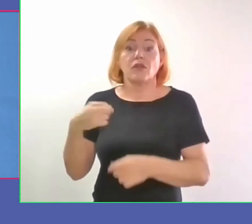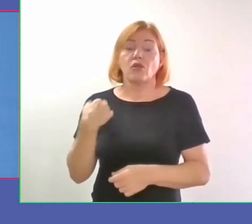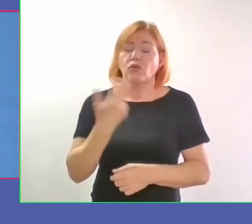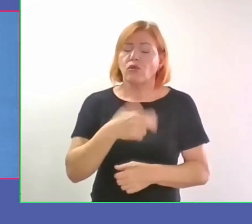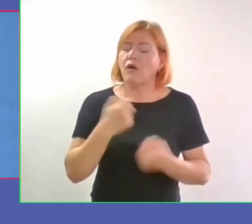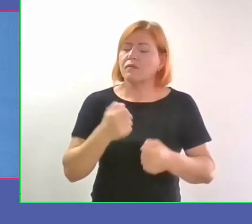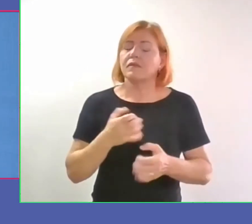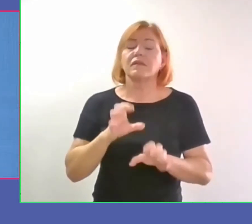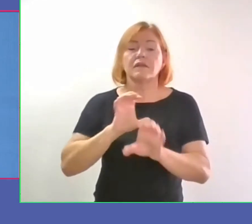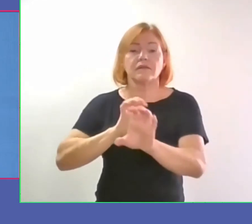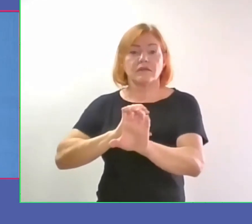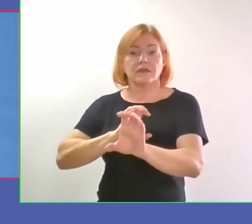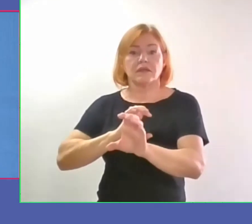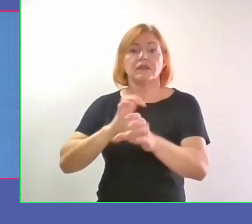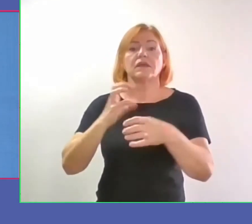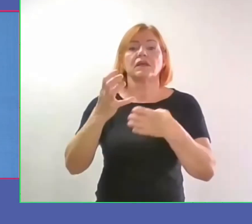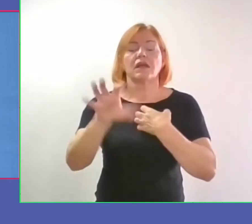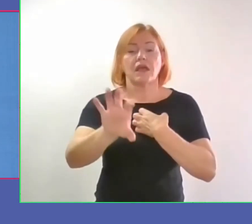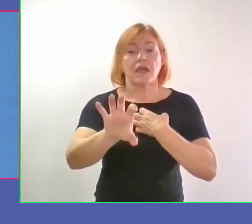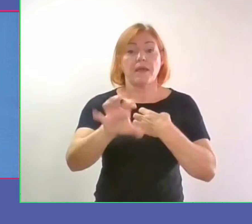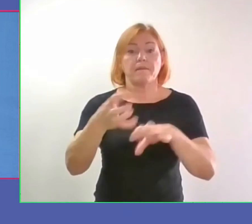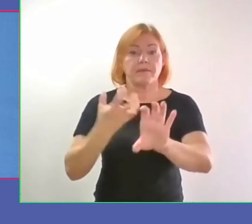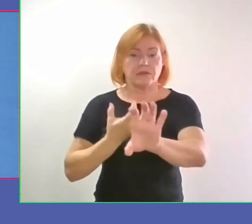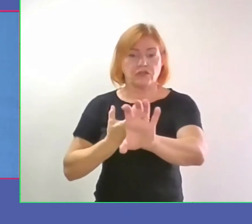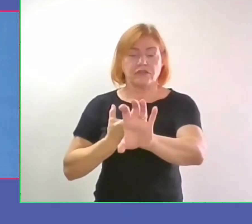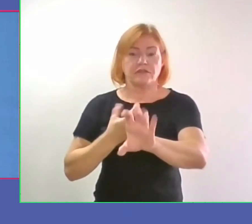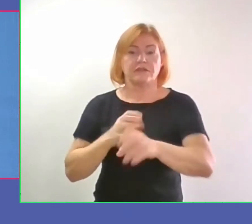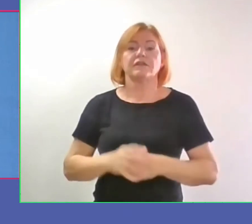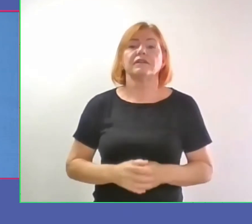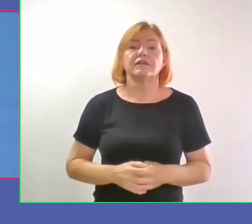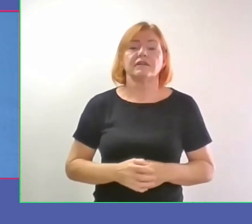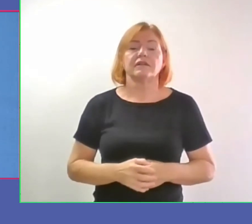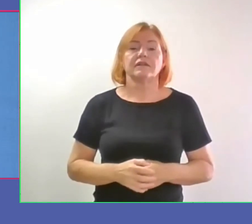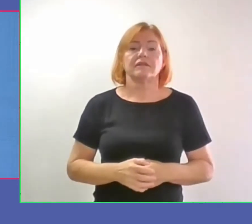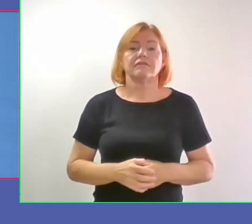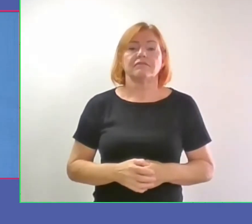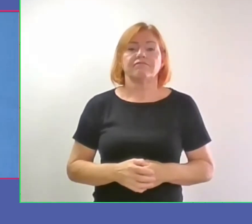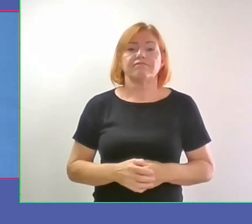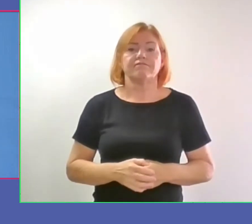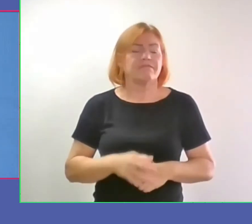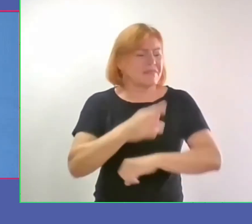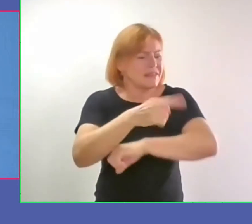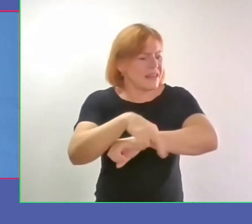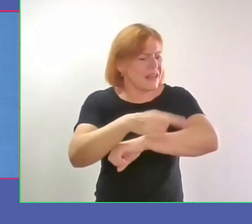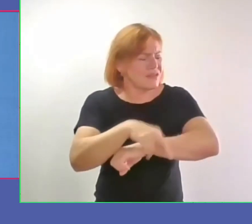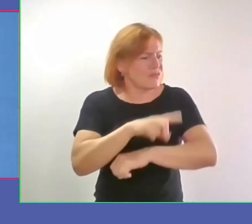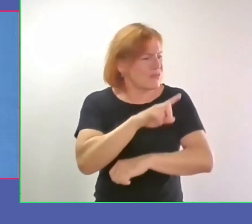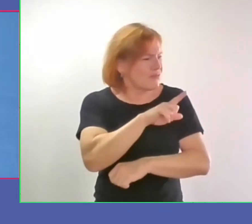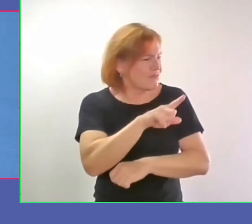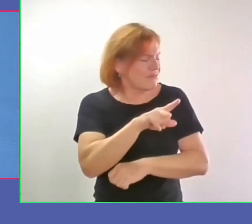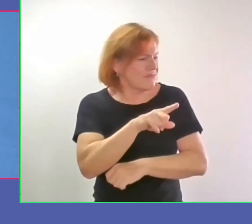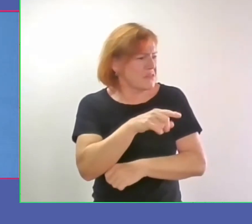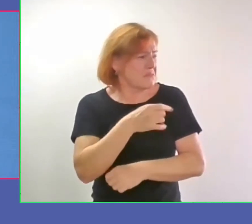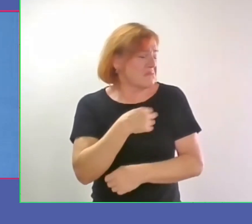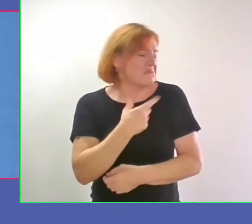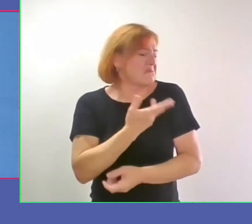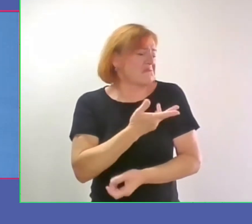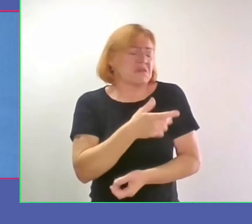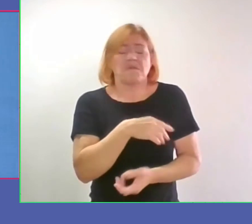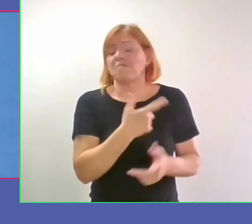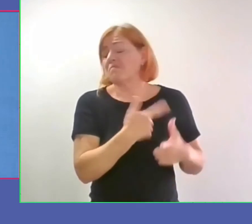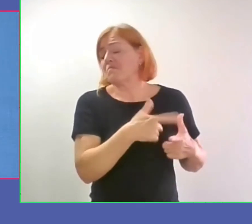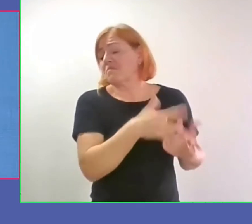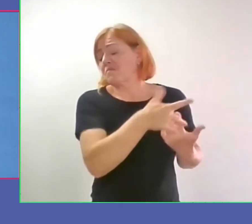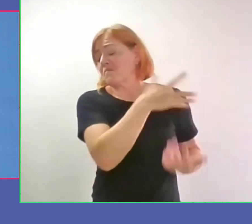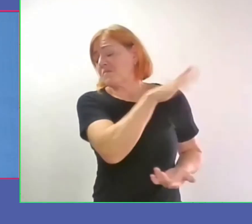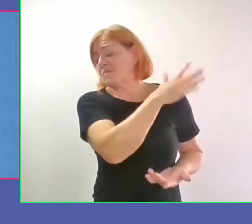compadecer com essa situação nas ruas. Não diga que isso não tem nada a ver com você, não. Nós estamos aqui